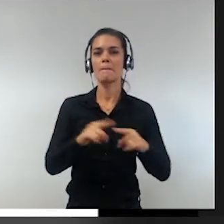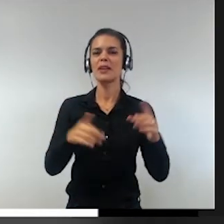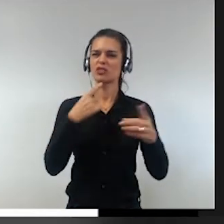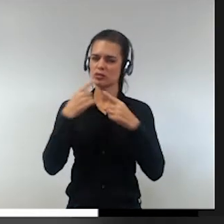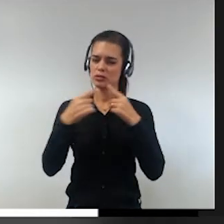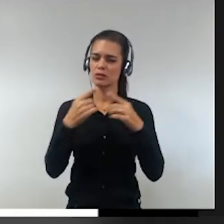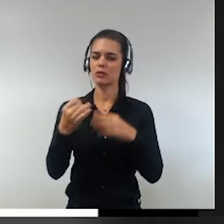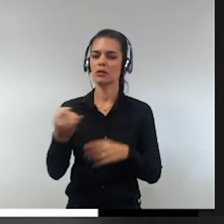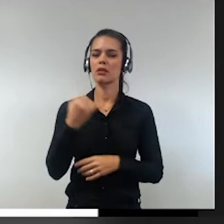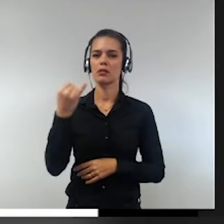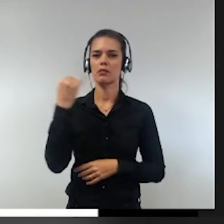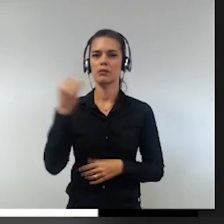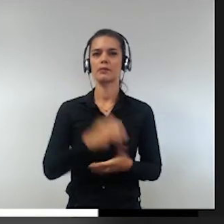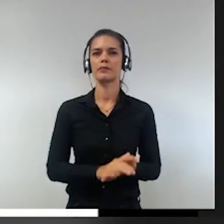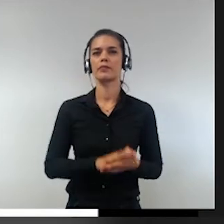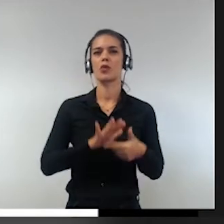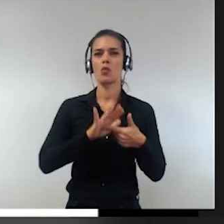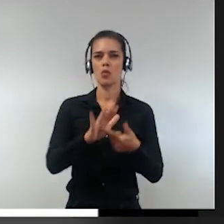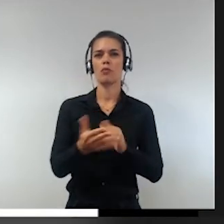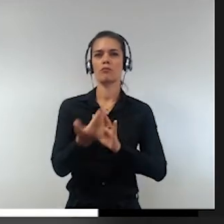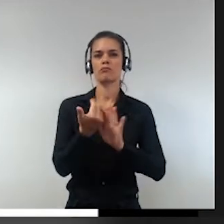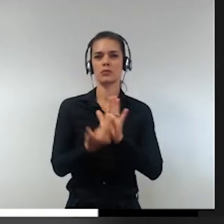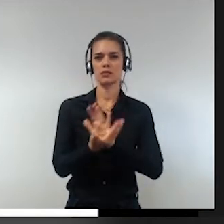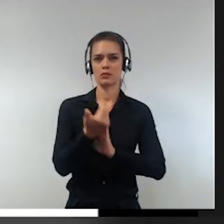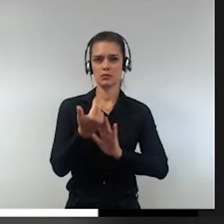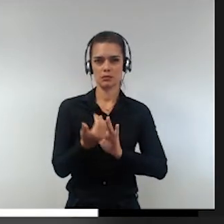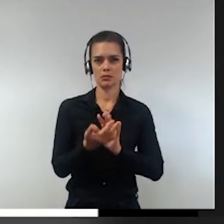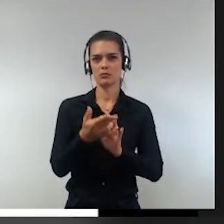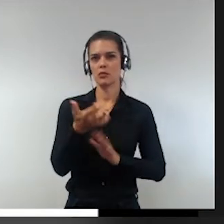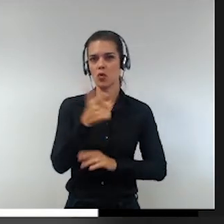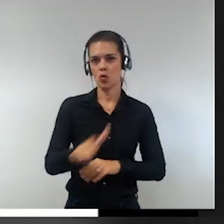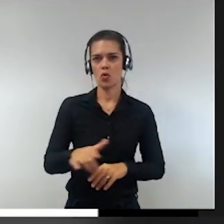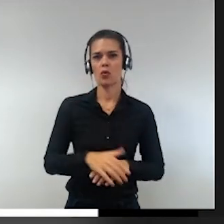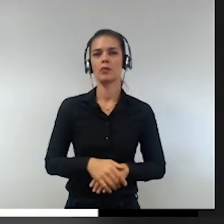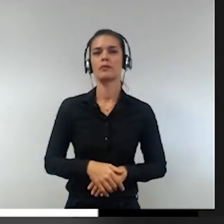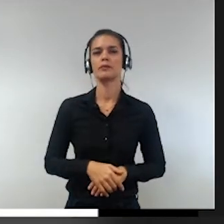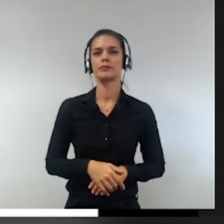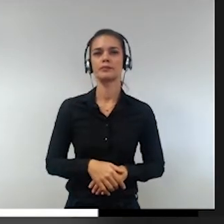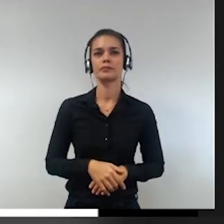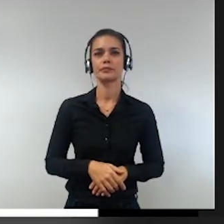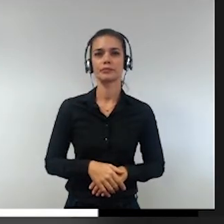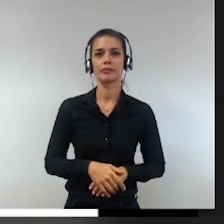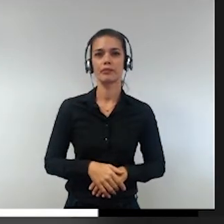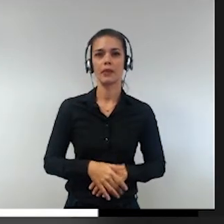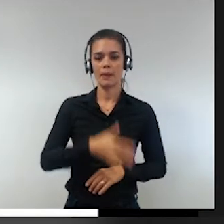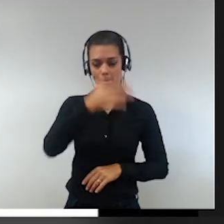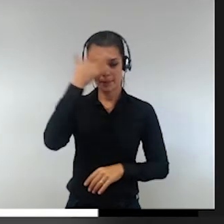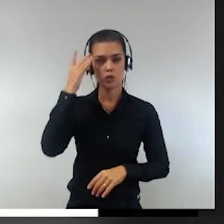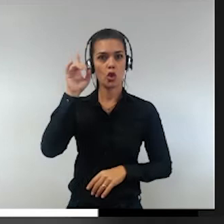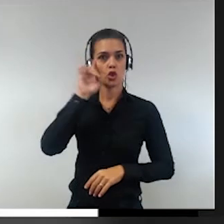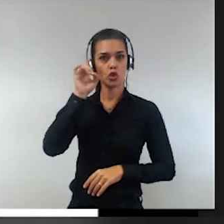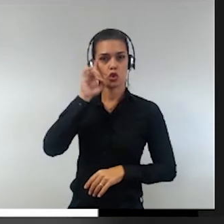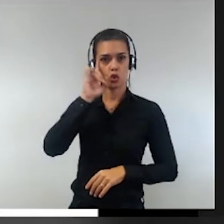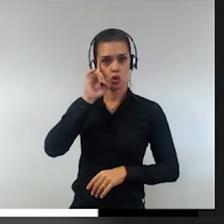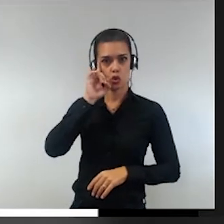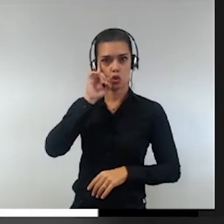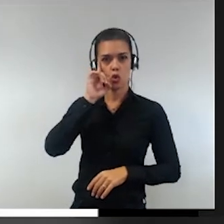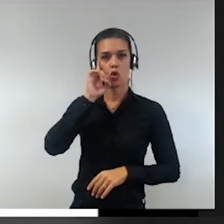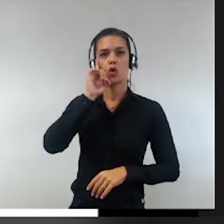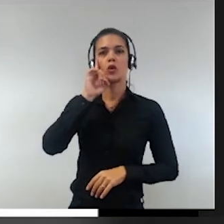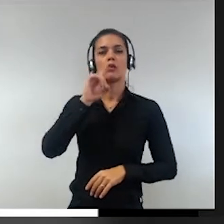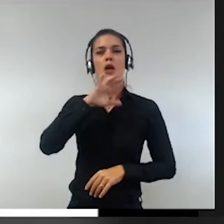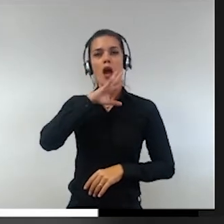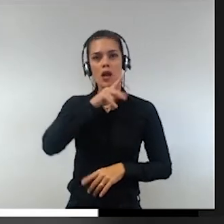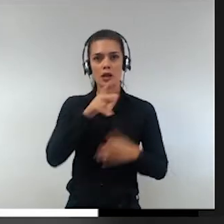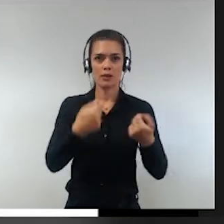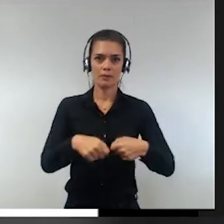importante. Aqui uma figura ilustrativa, é de responsabilidade do condômino que manter os animais em sua unidade,